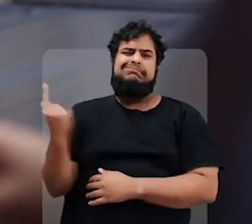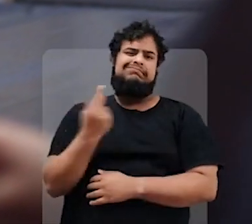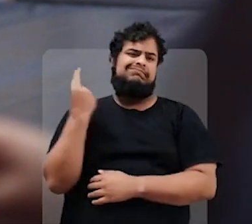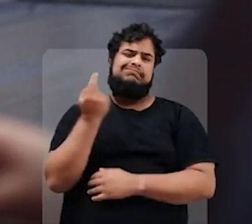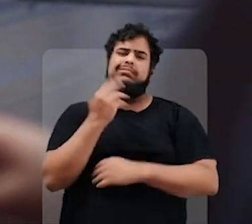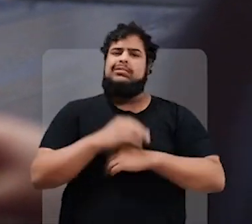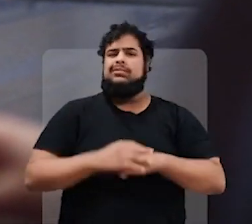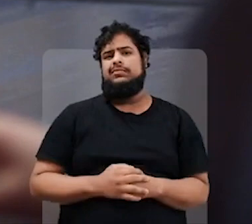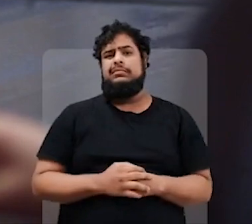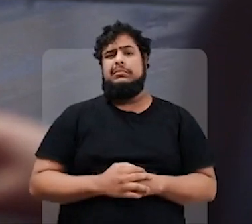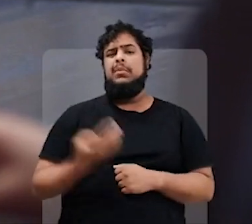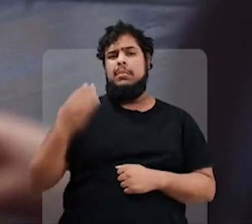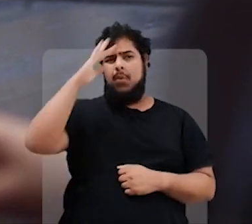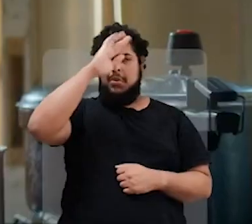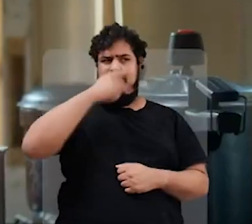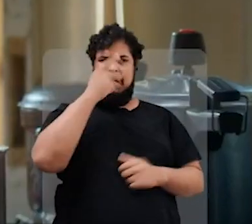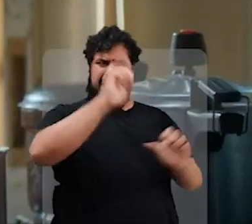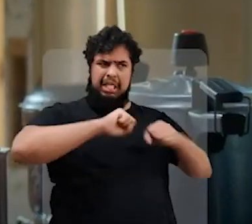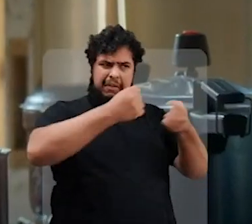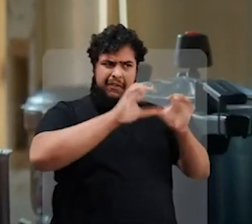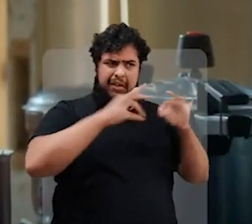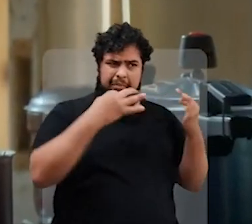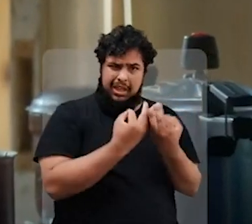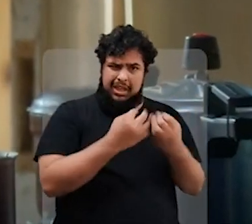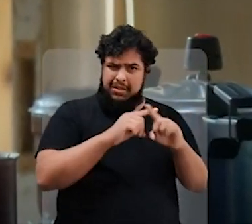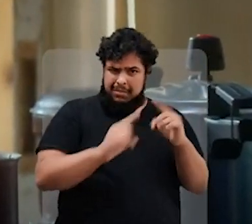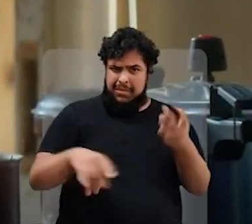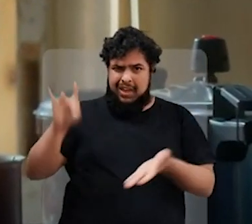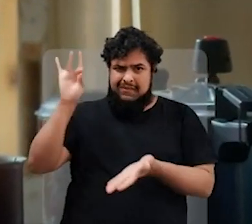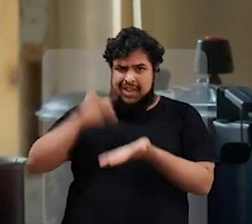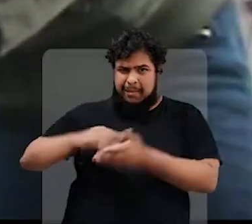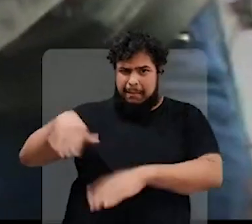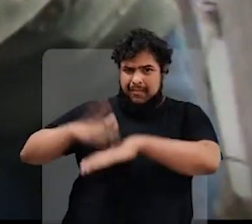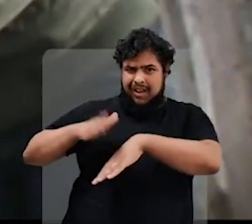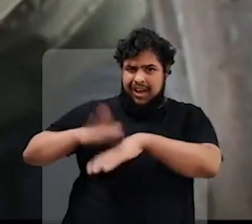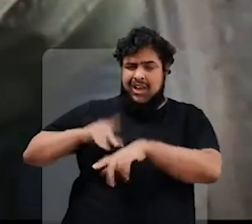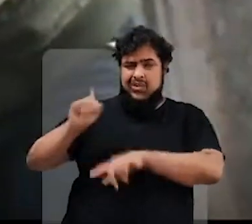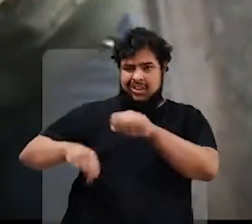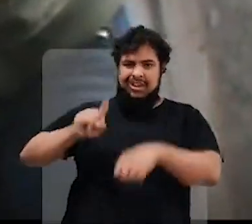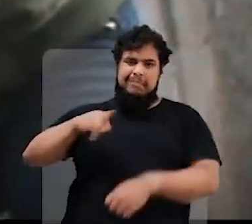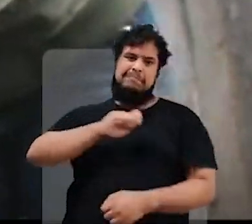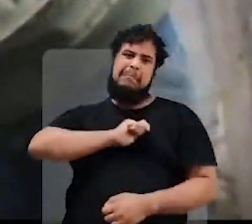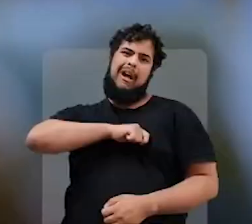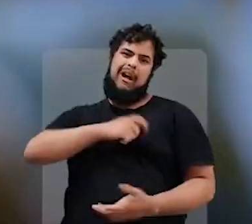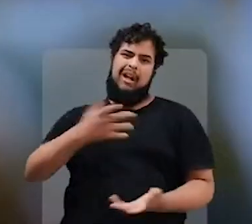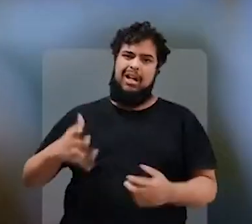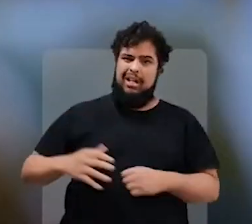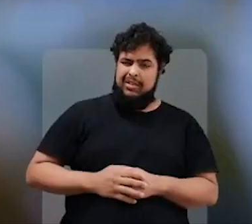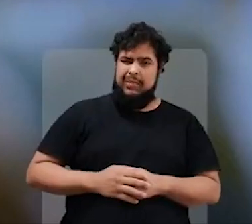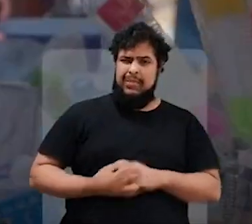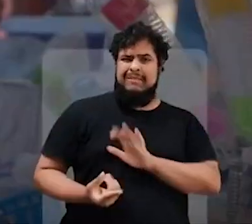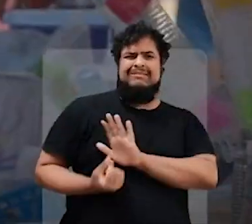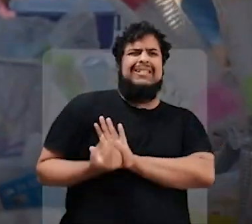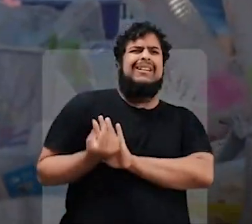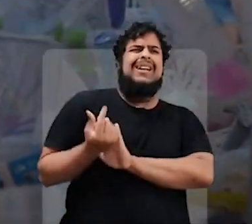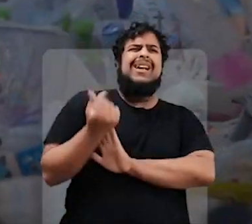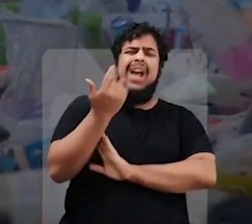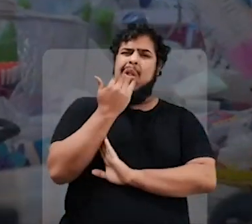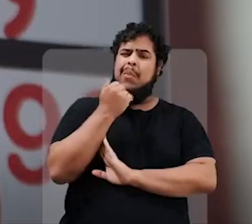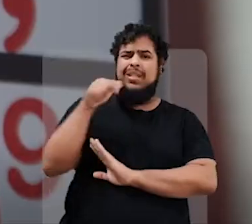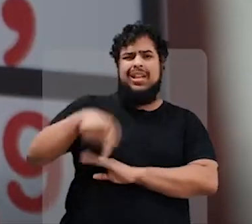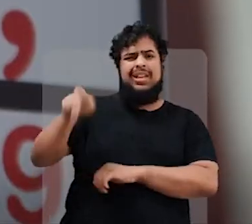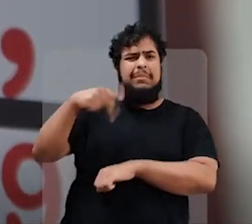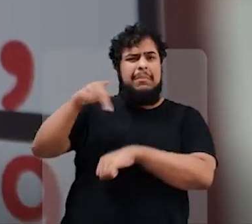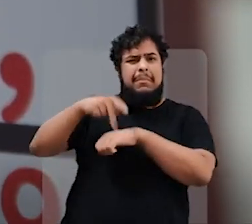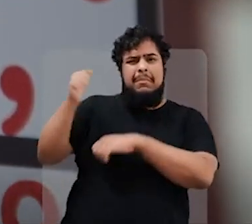compras. Bolsonaro diz que defende as famílias, mas o que ele está fazendo é uma crueldade. A inflação dos alimentos